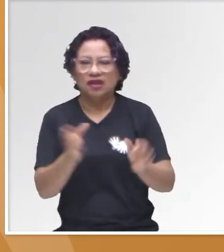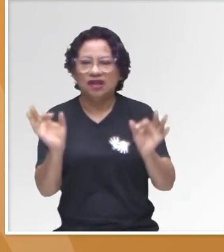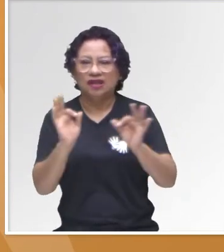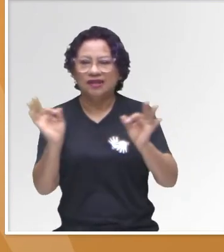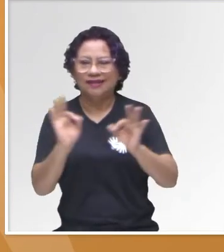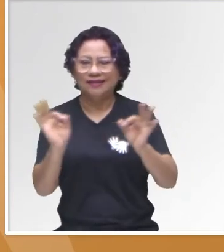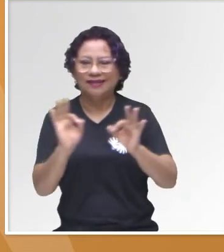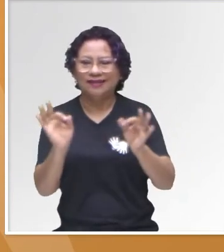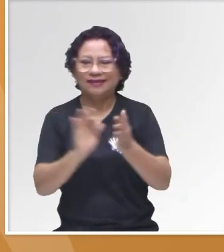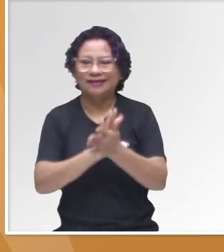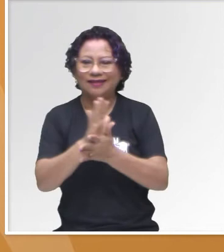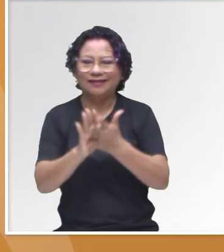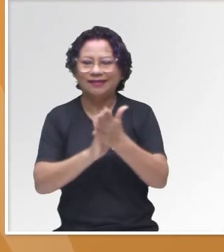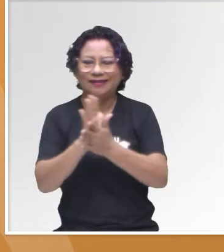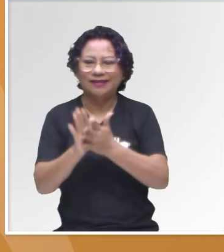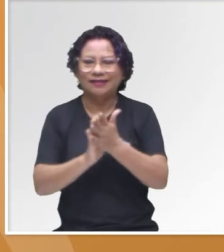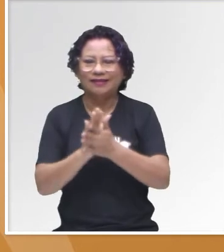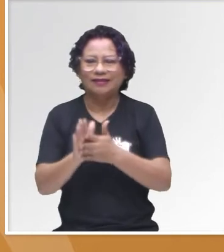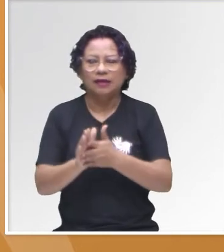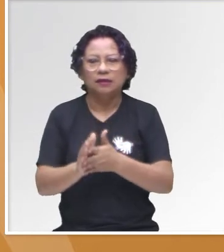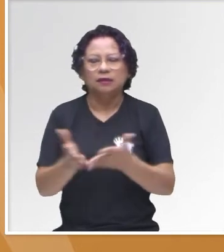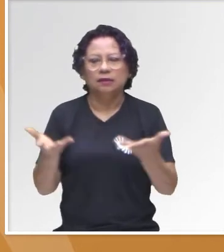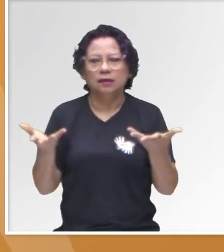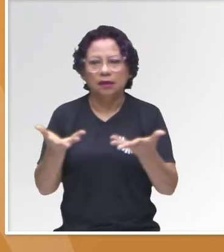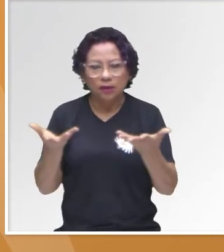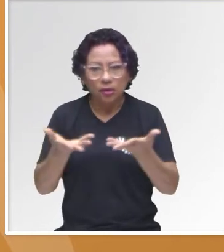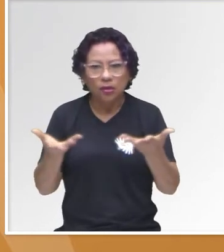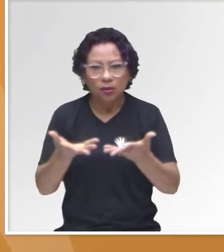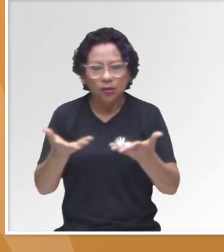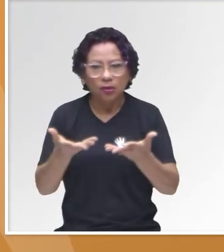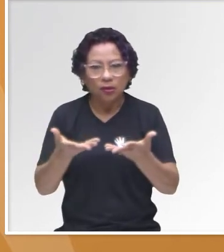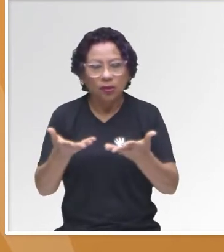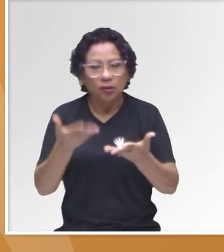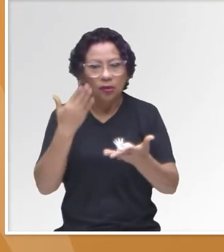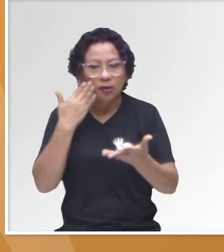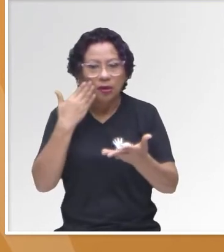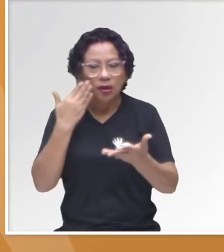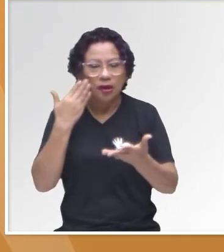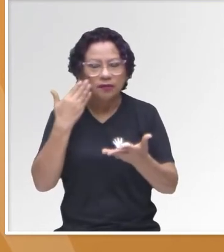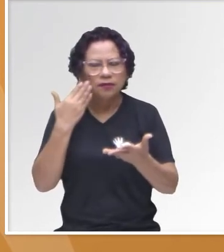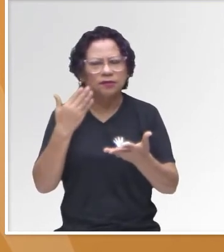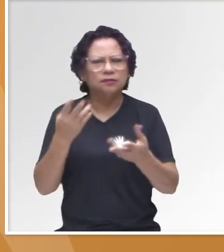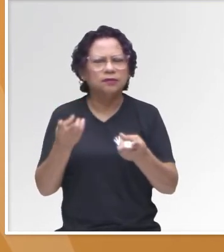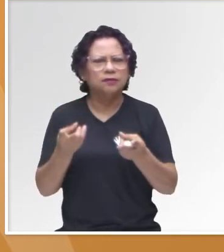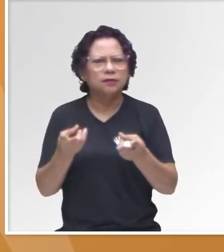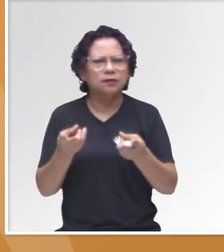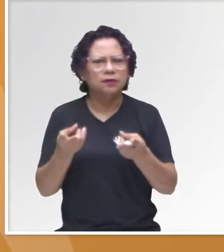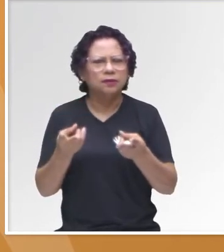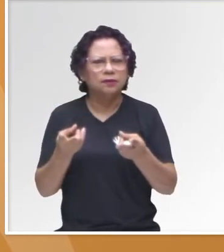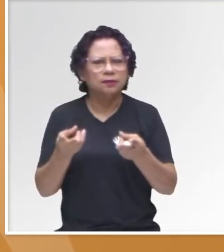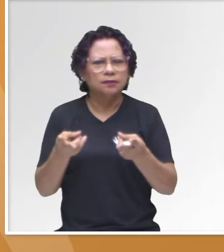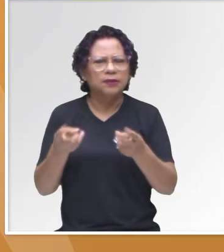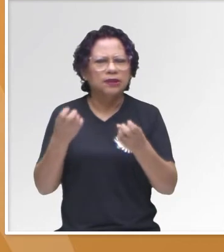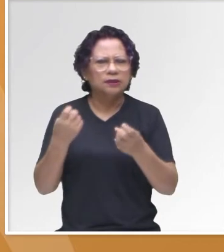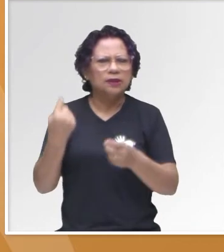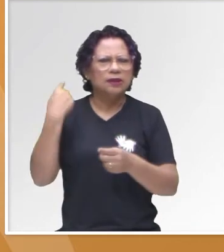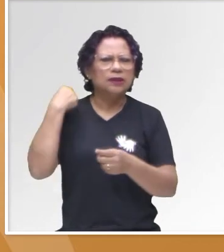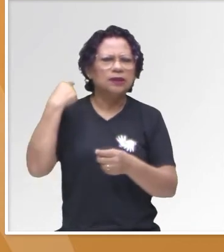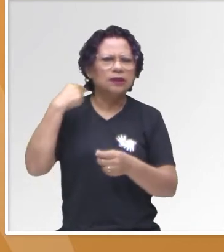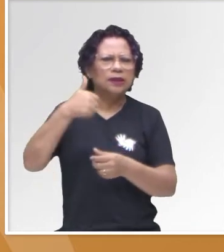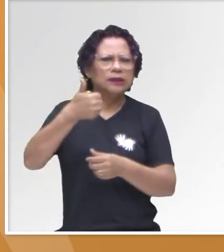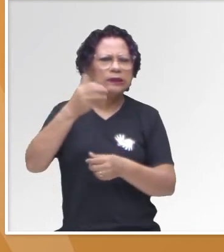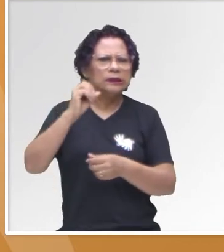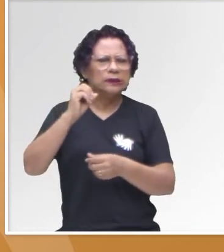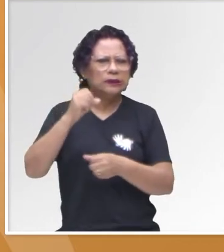se você observar a situação do país há 10 anos atrás, e esse país foi caminhando,